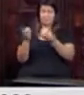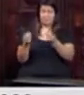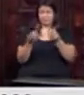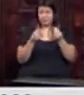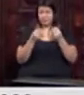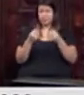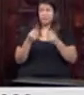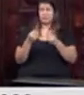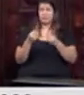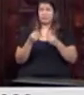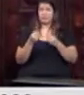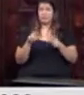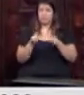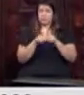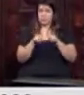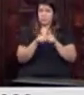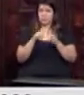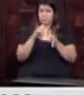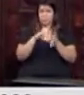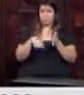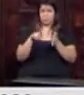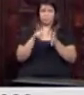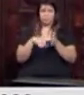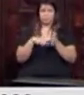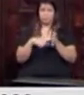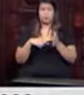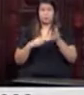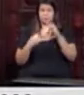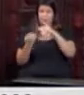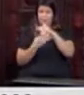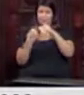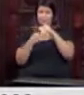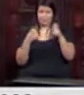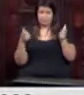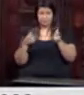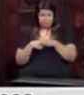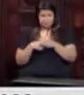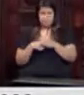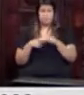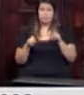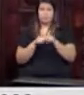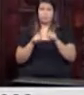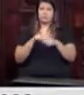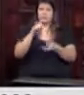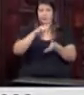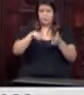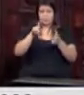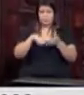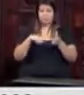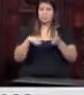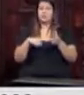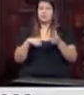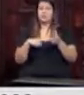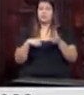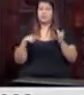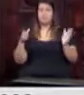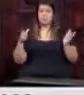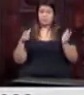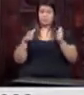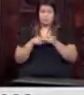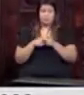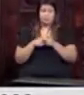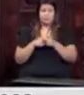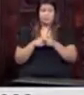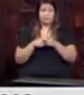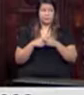André Correia. Excluímos as micro e pequenas empresas, excluímos as microcervejarias, que, se não me engano, também é